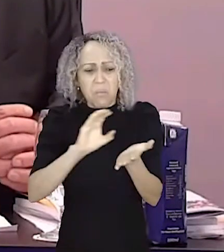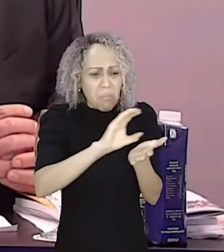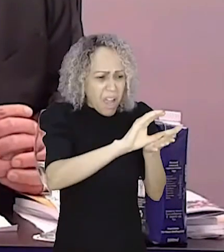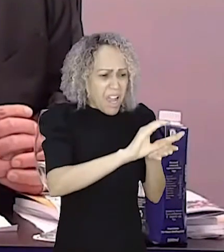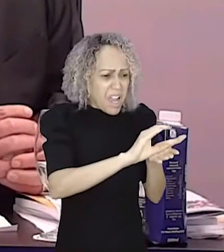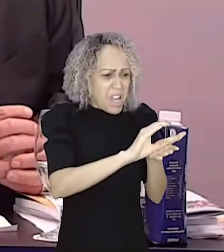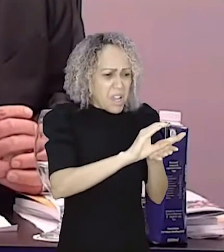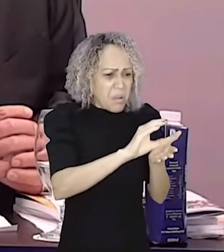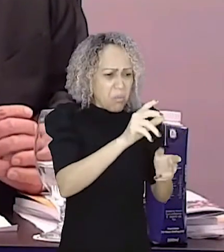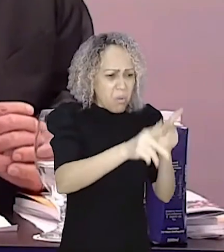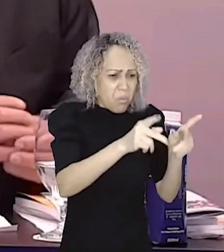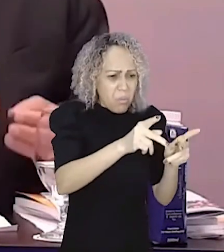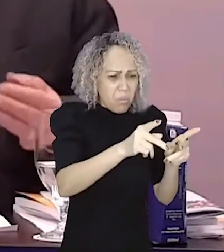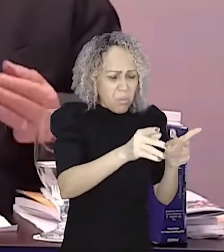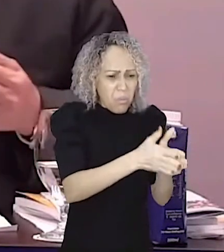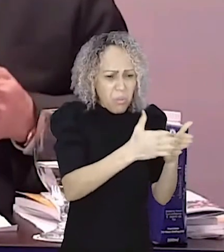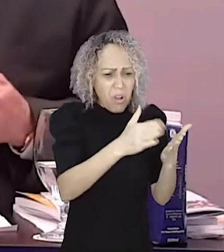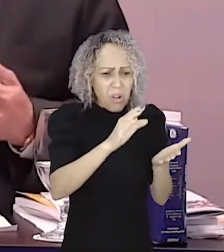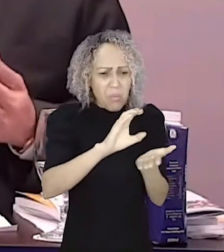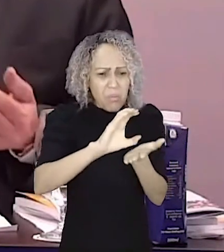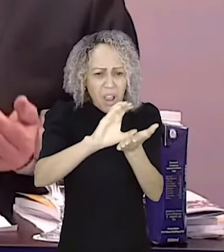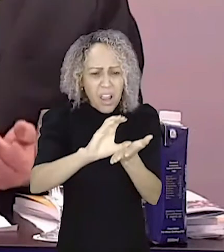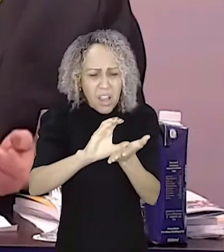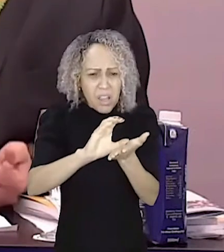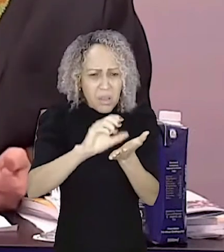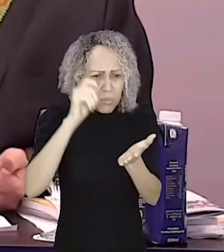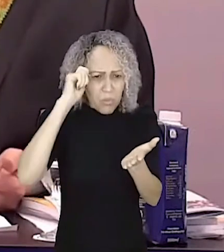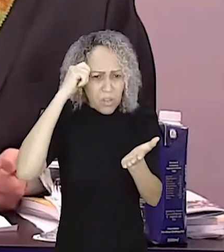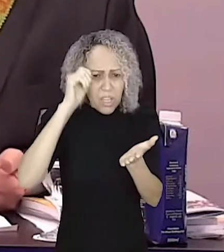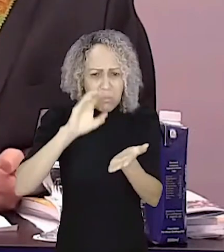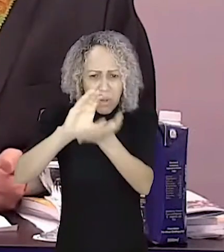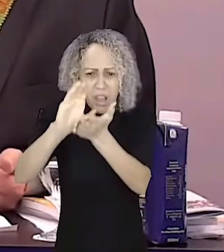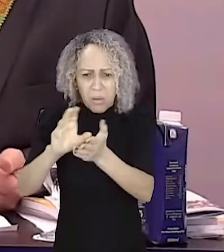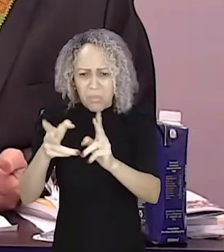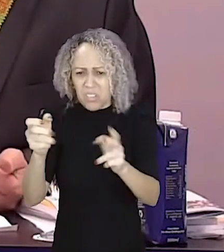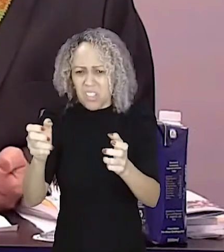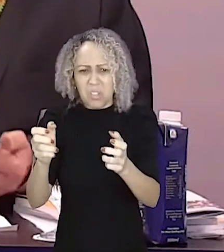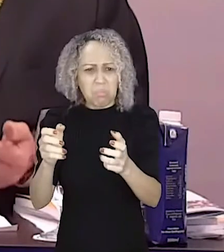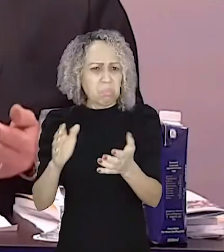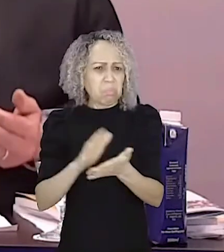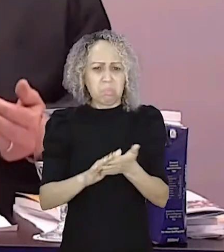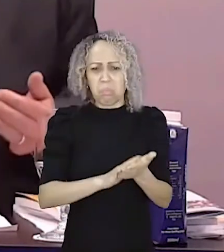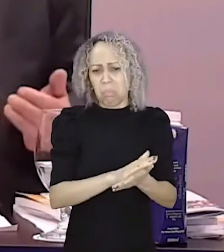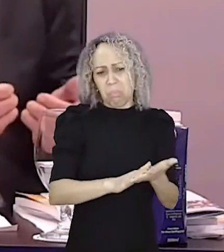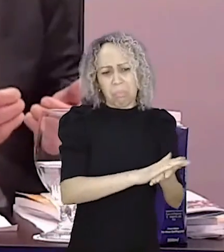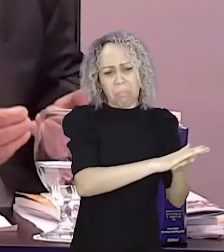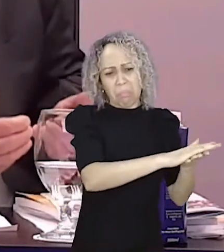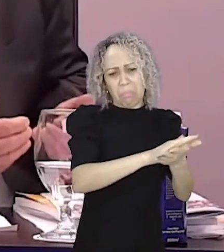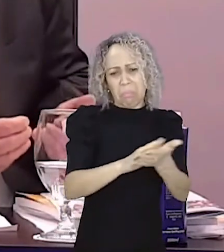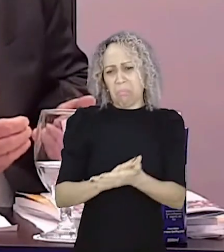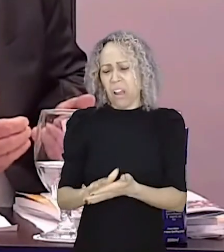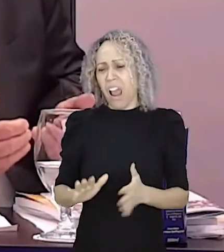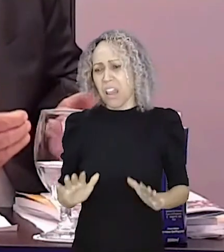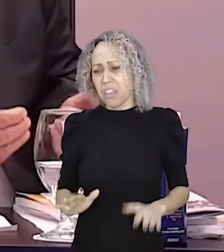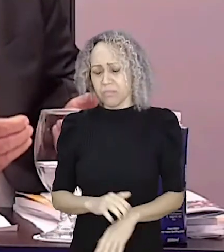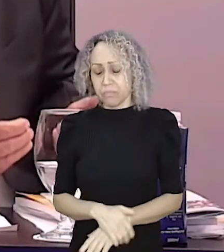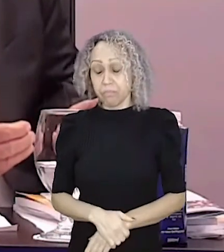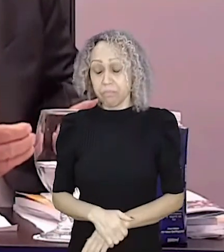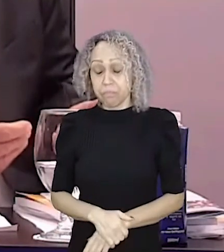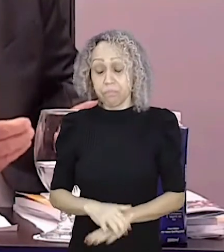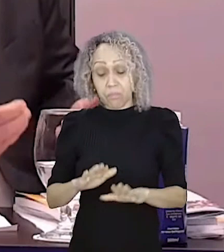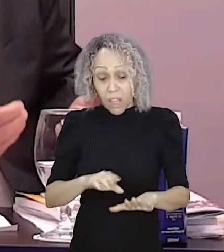povos indígenas. É essa visão que nós temos que mudar, porque às vezes dá a impressão que